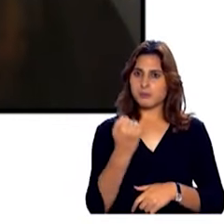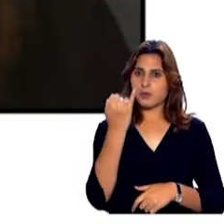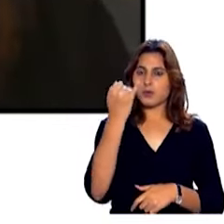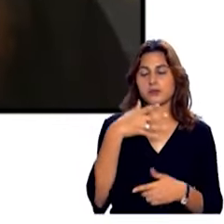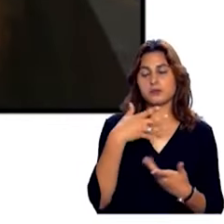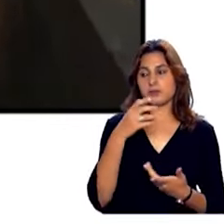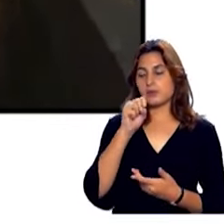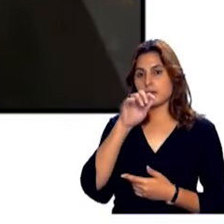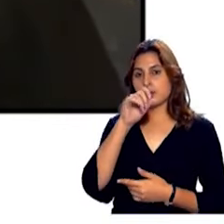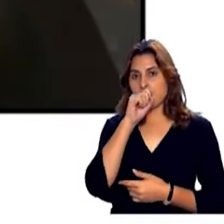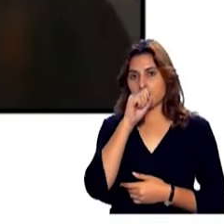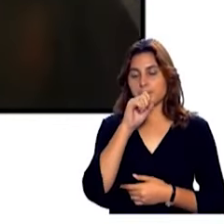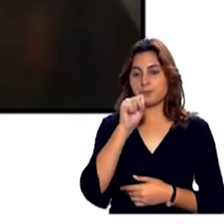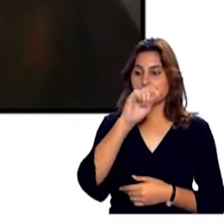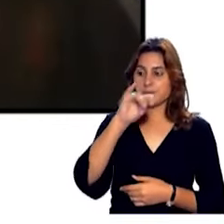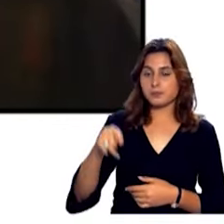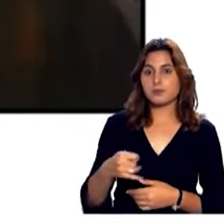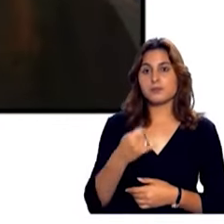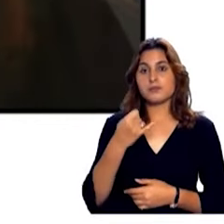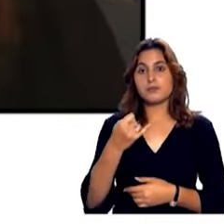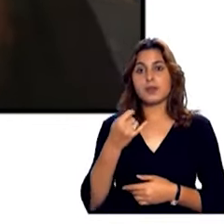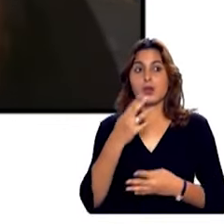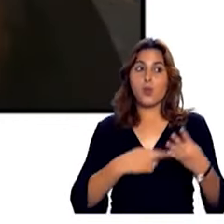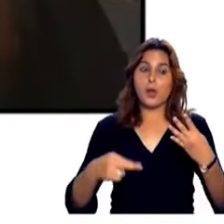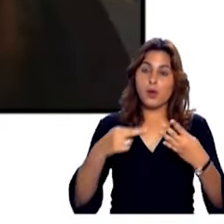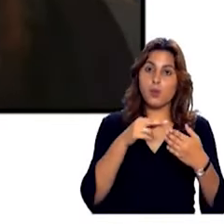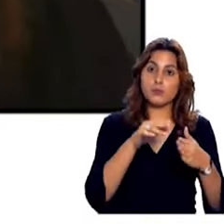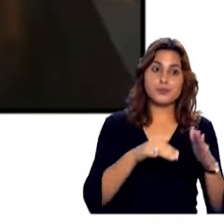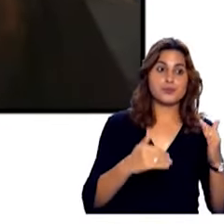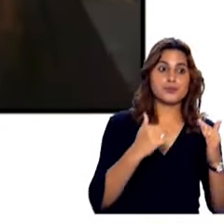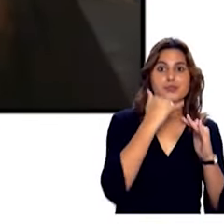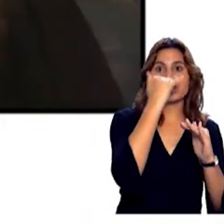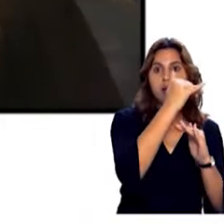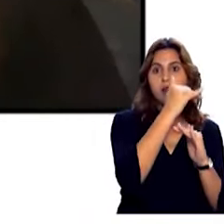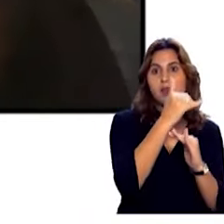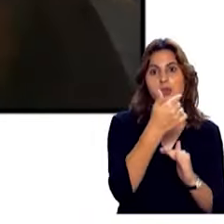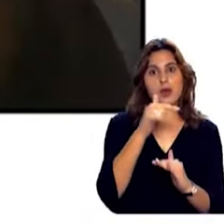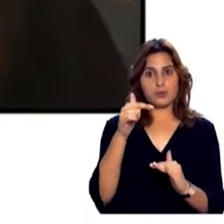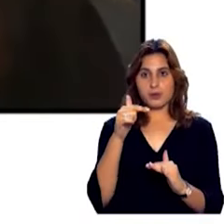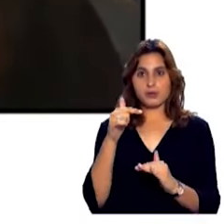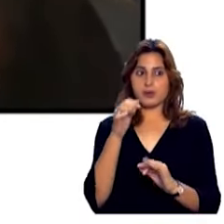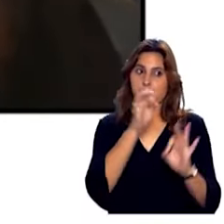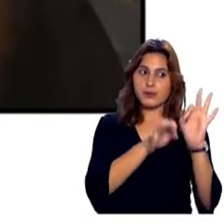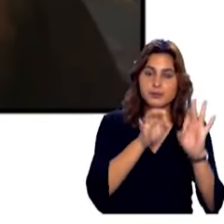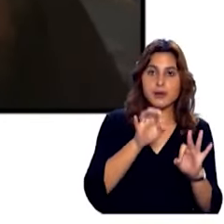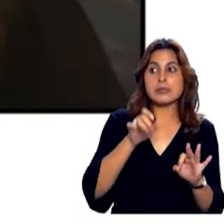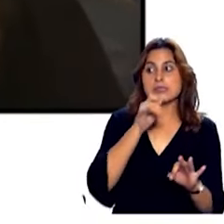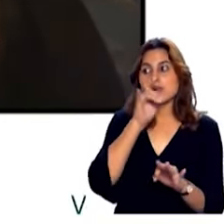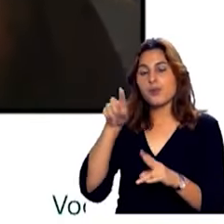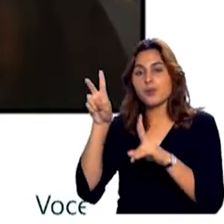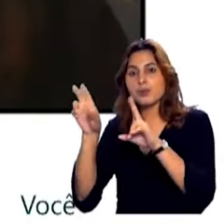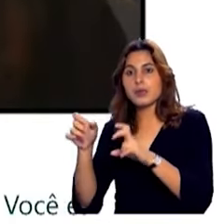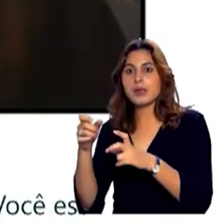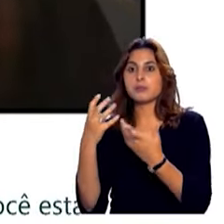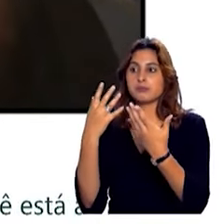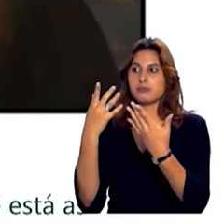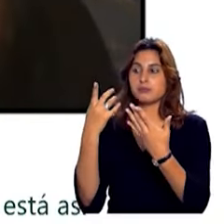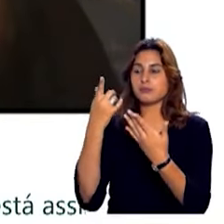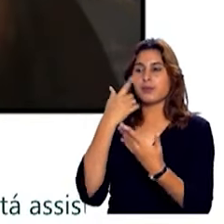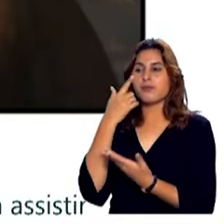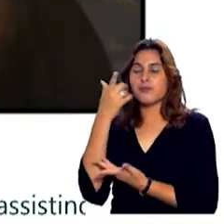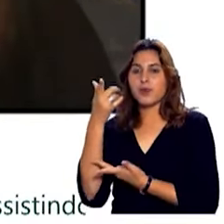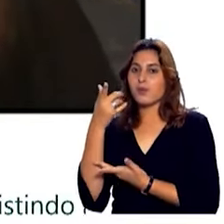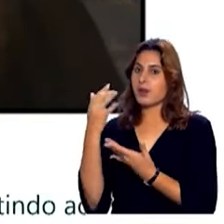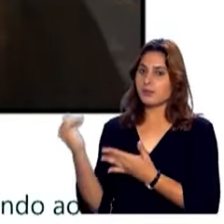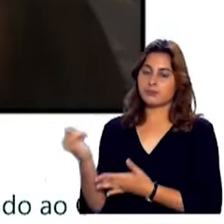decidiu que não tem relevância o recurso não sobe mais ao contrário se o tema já foi considerado relevante e já foi decidido e